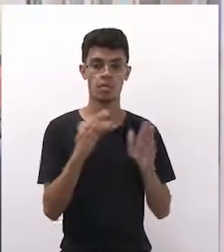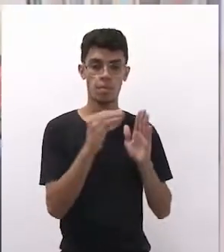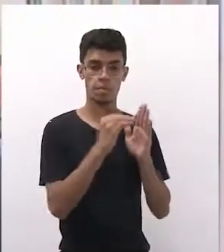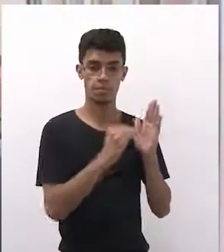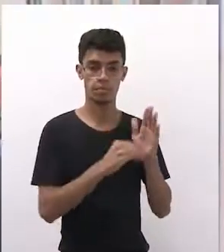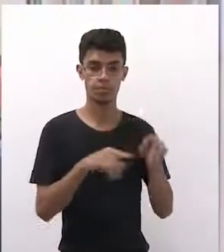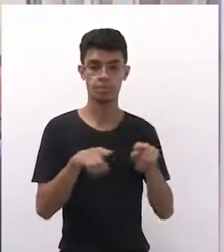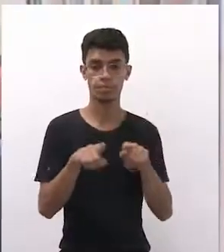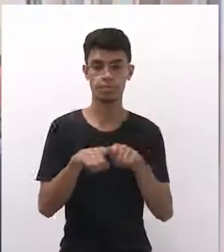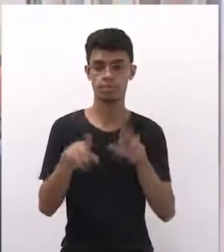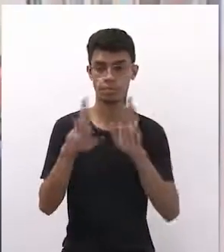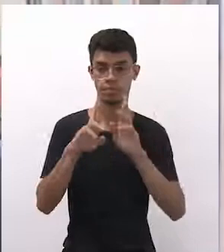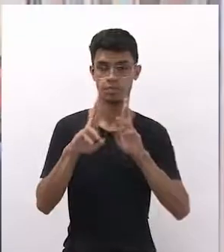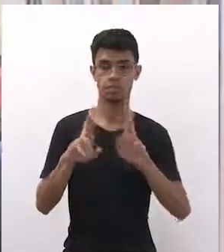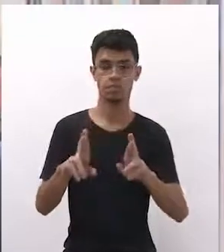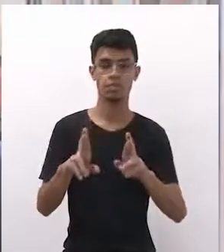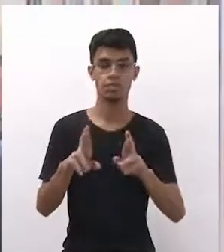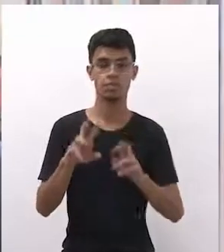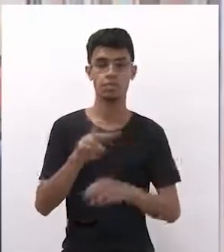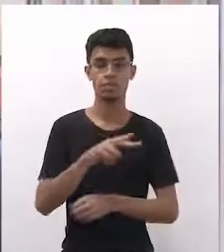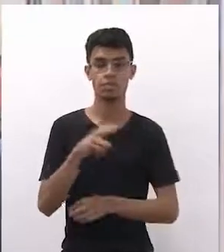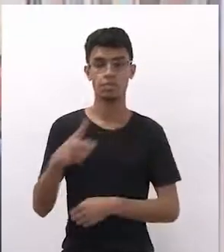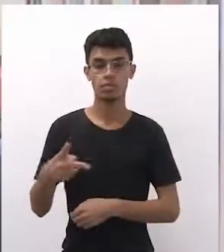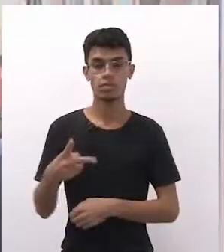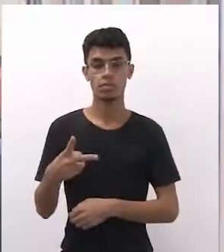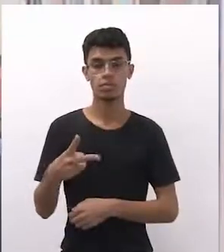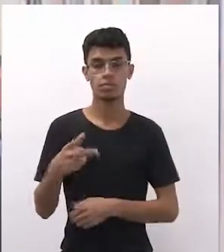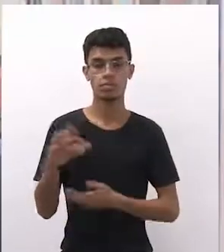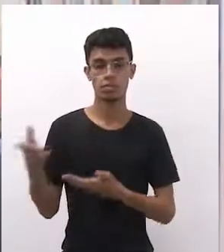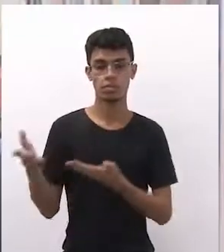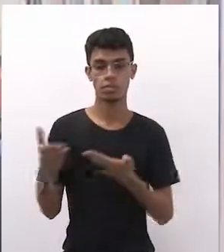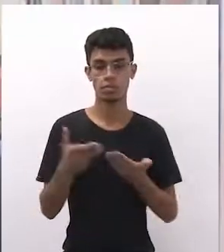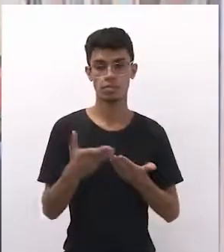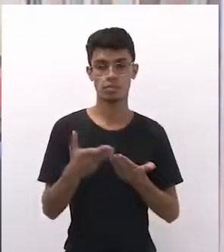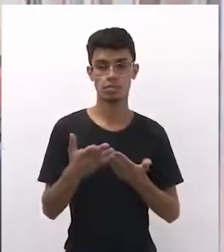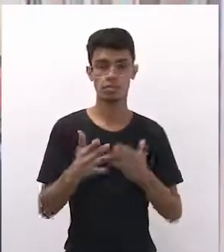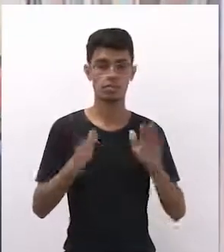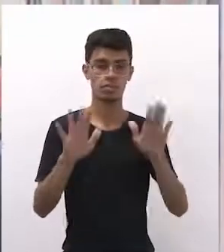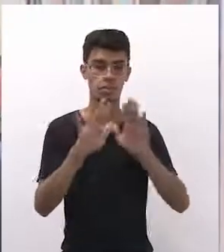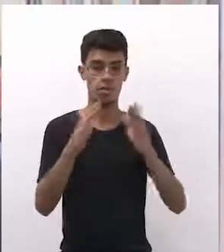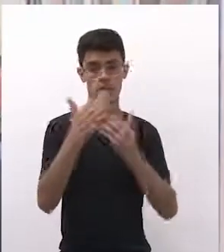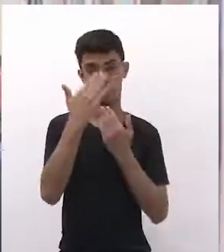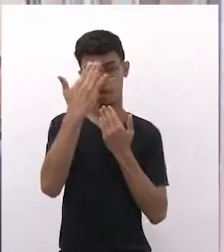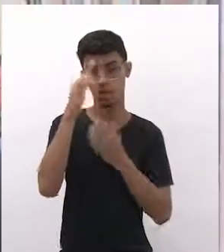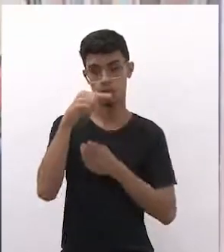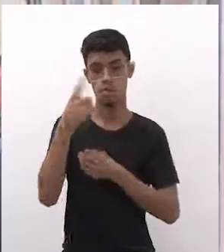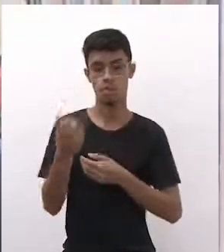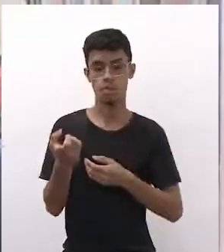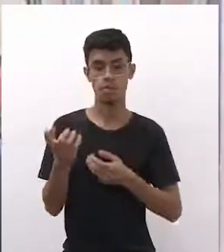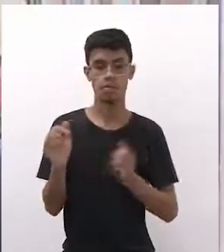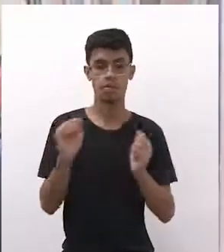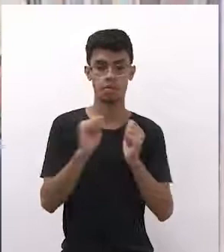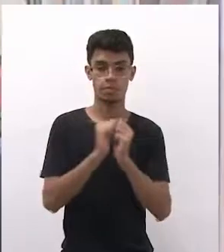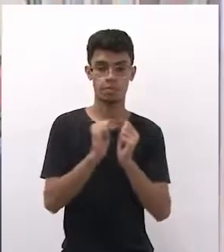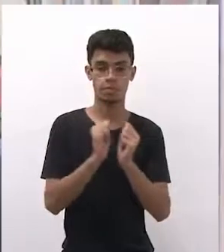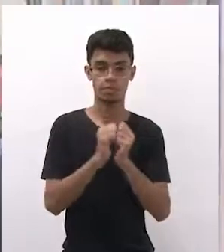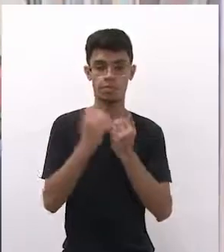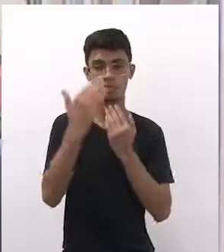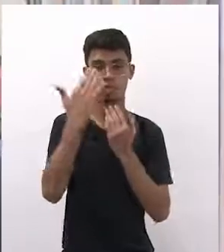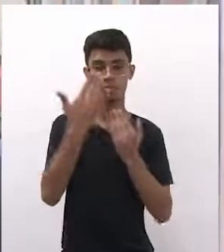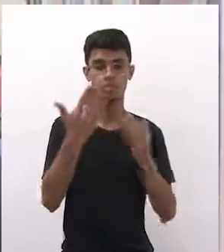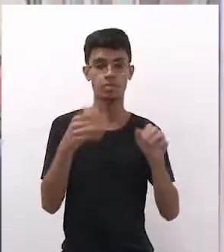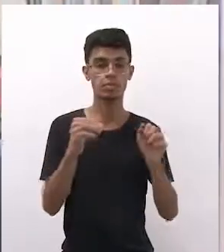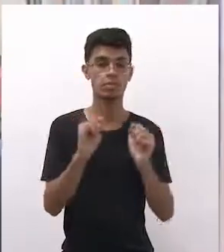a respeito do que apareceu. E aí, na sequência, eu já passo a palavra para que a senhora possa se despedir e volta comigo novamente para que eu me despeça também e a